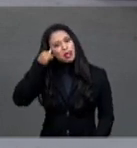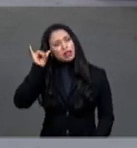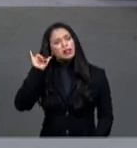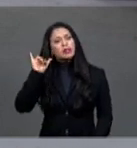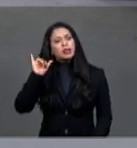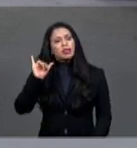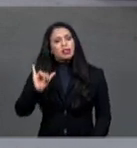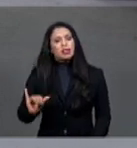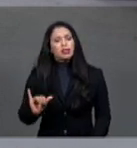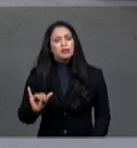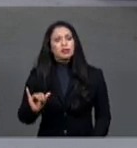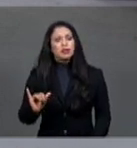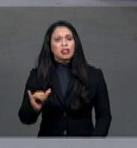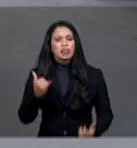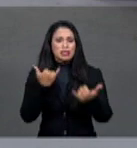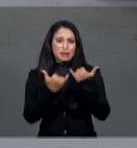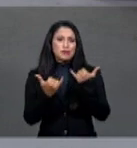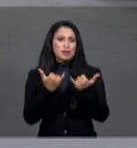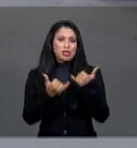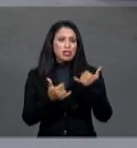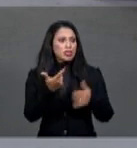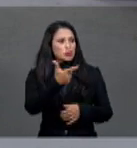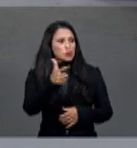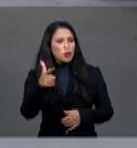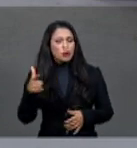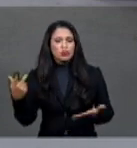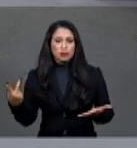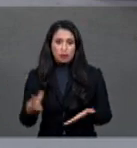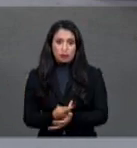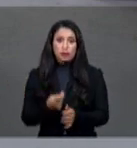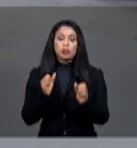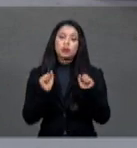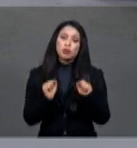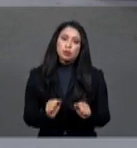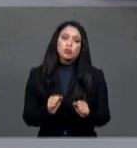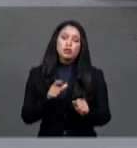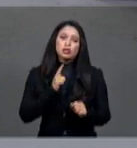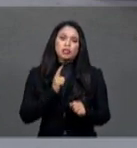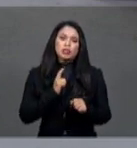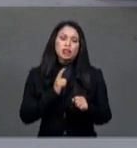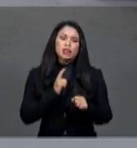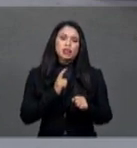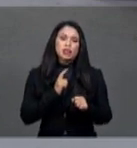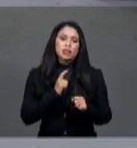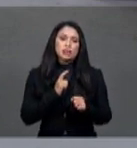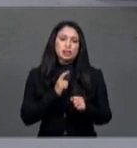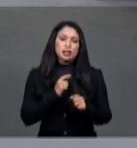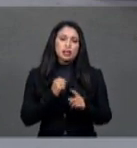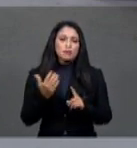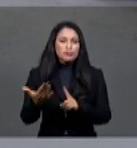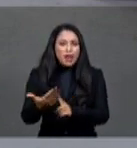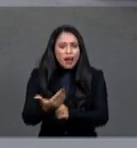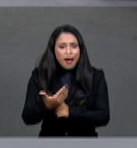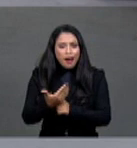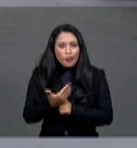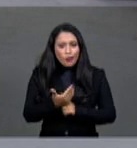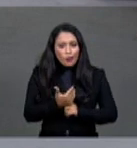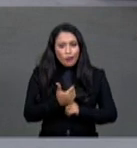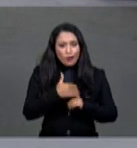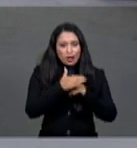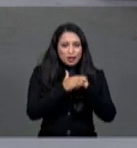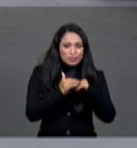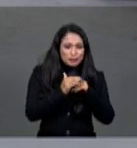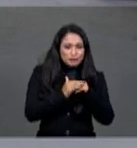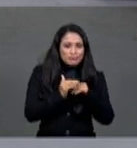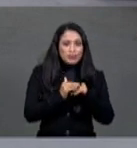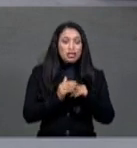que fatos semelhantes aconteçam e que possa haver este acolhimento que você tanto enfatiza